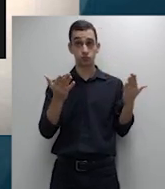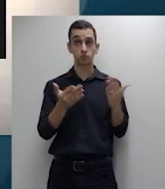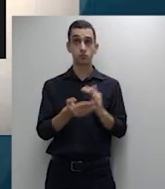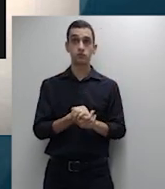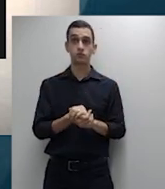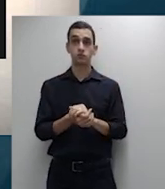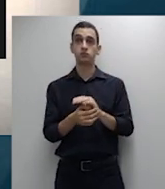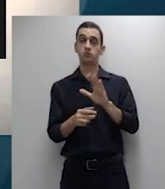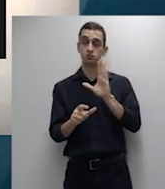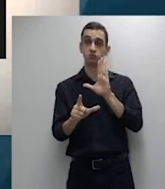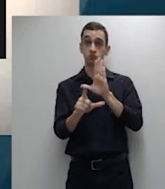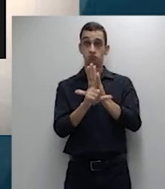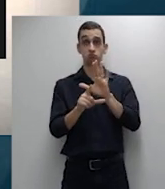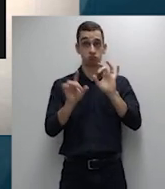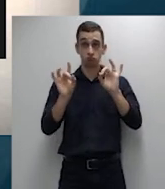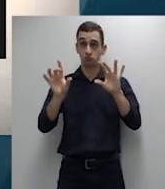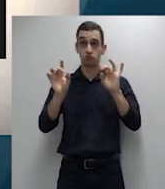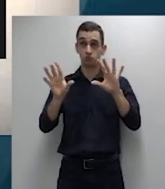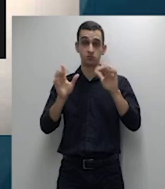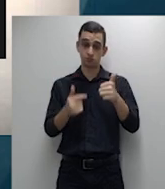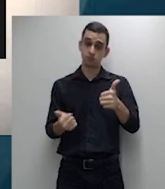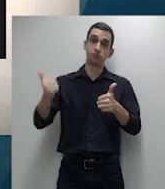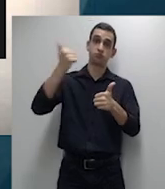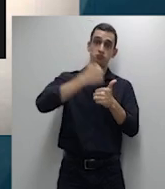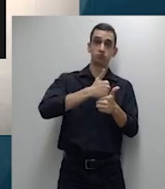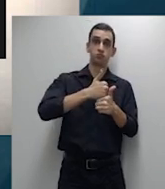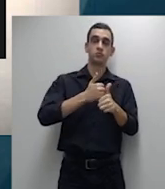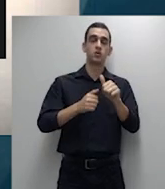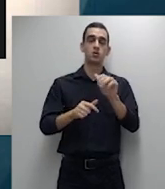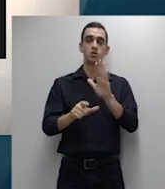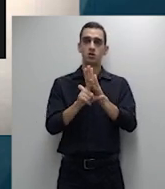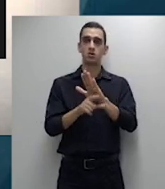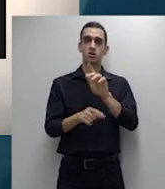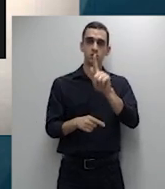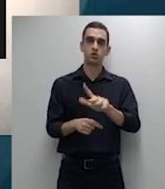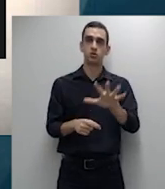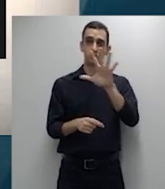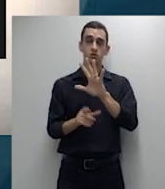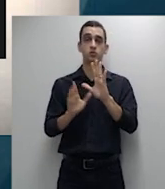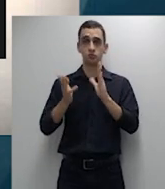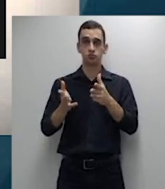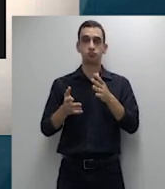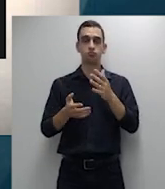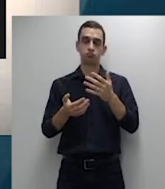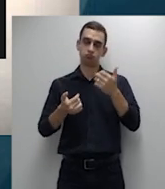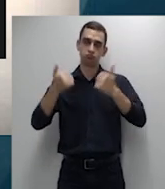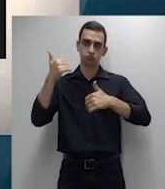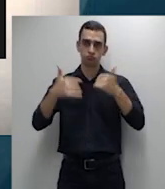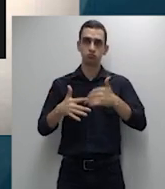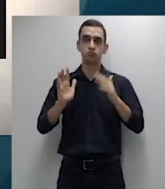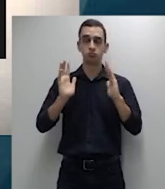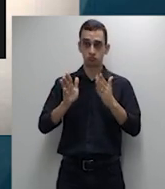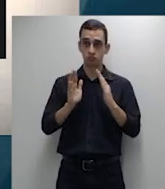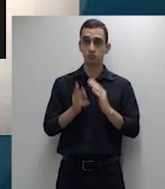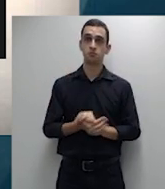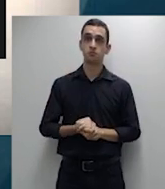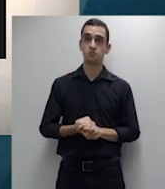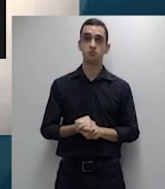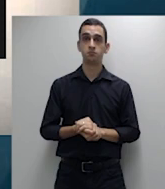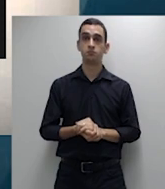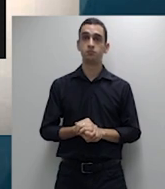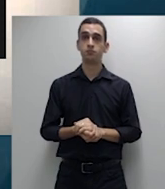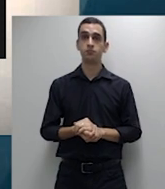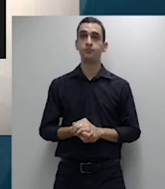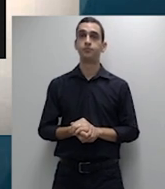especial prevalece sobre lei geral isso foi enfrentado pelo Supremo Tribunal Federal o silogismo equivocado e do